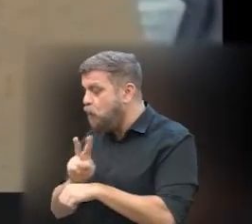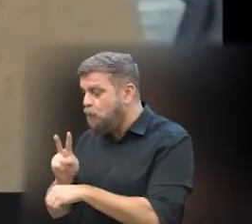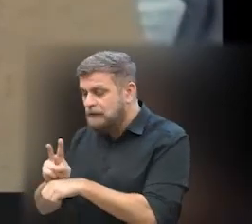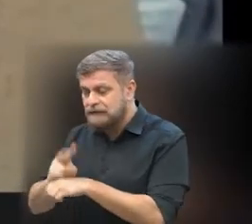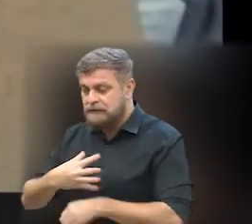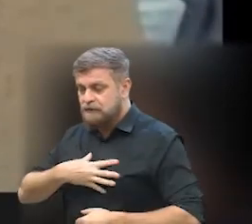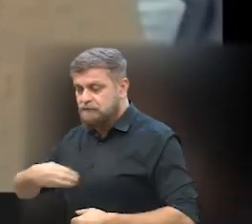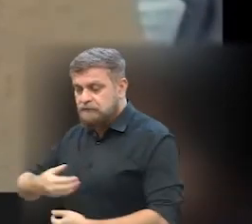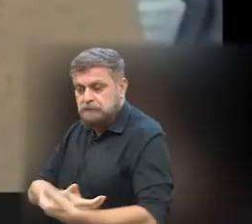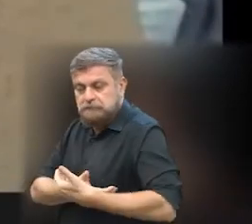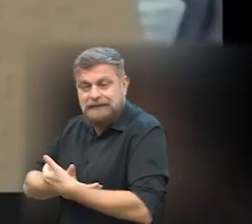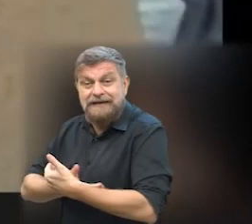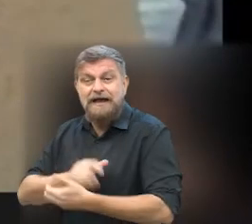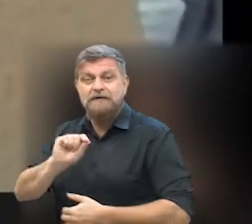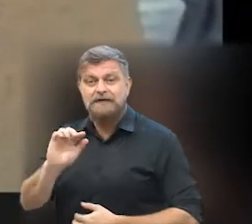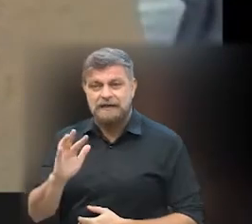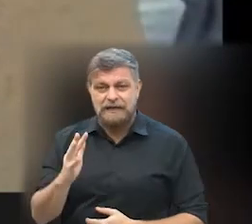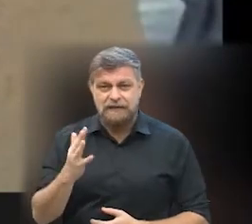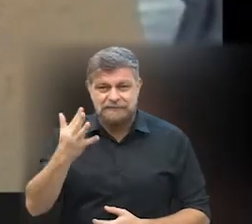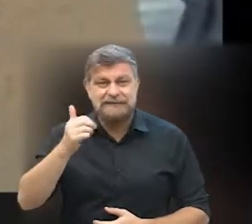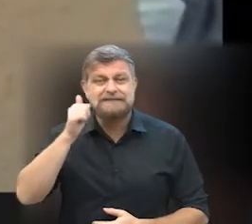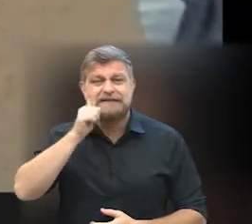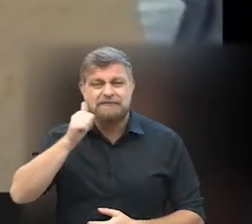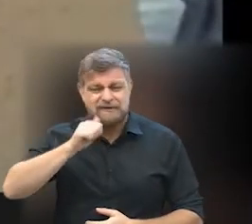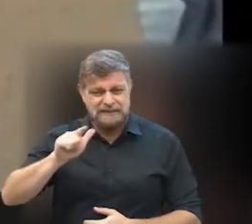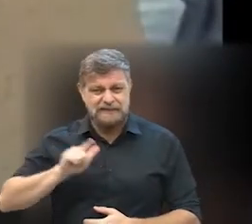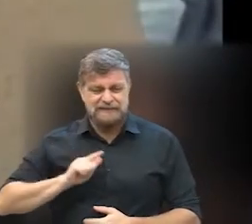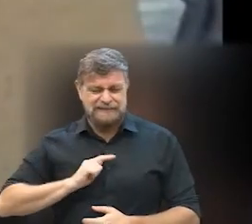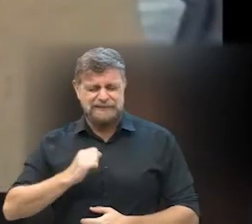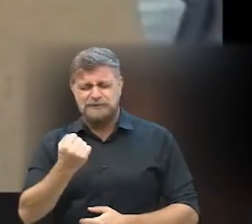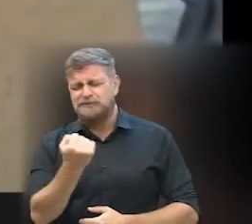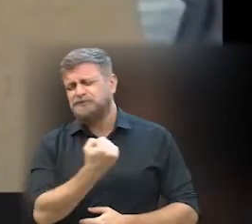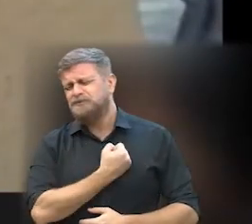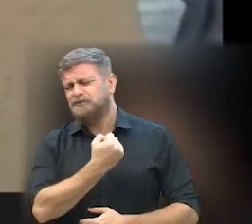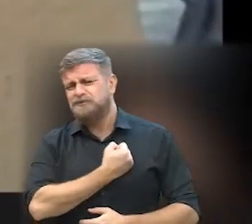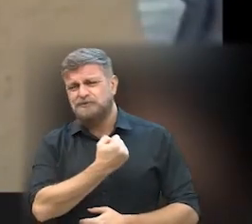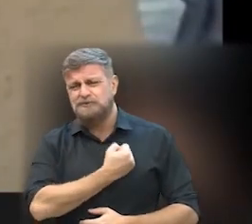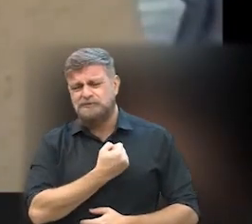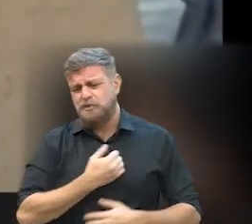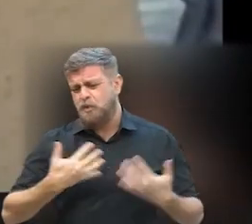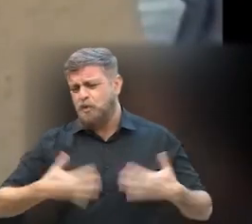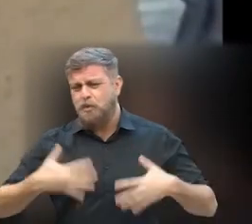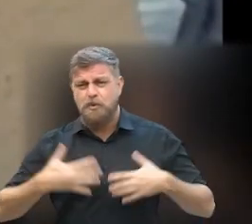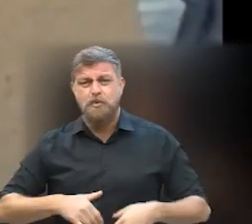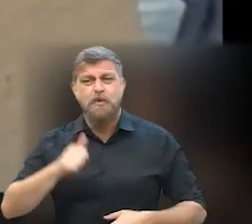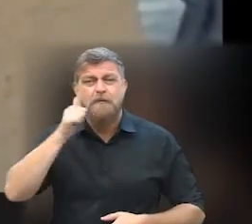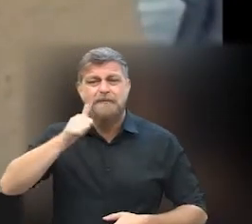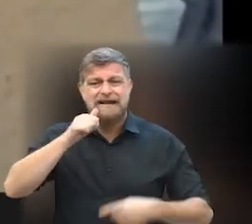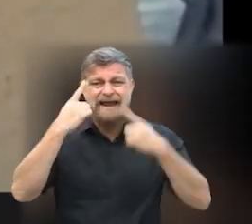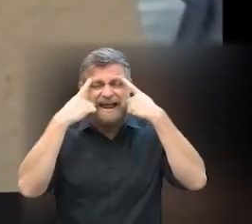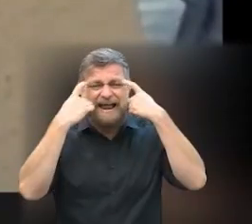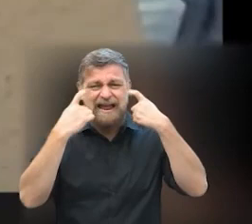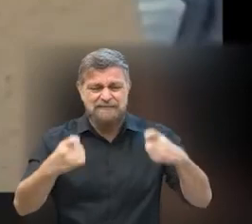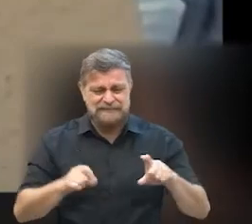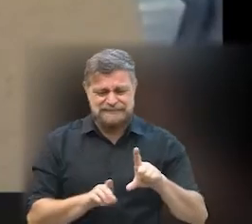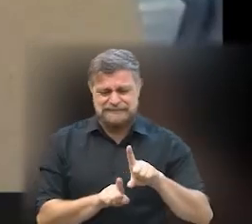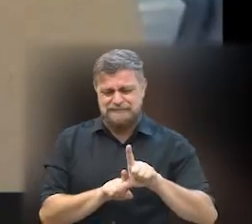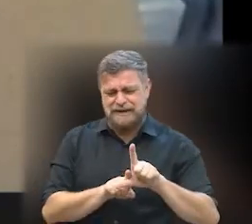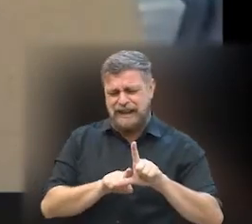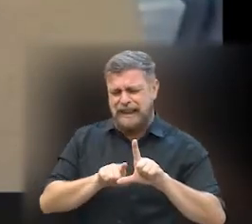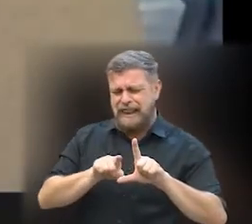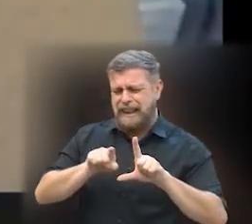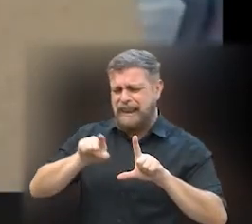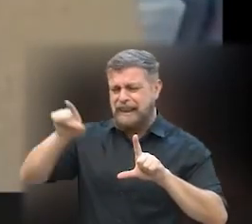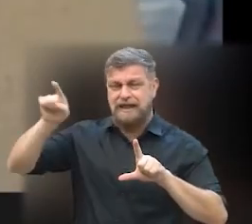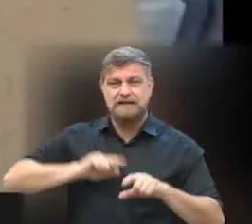família, cuidando da casa, e mesmo assim a gente tem um número muito grande de casos de violência contra a mulher. E